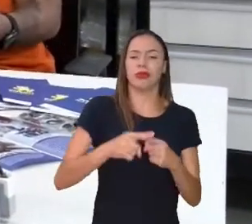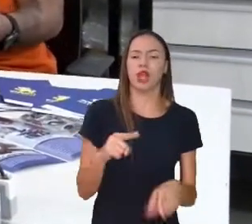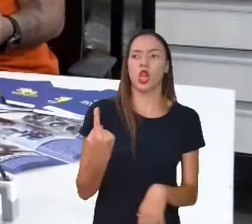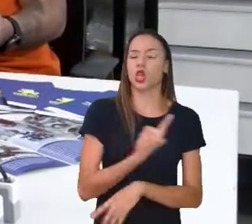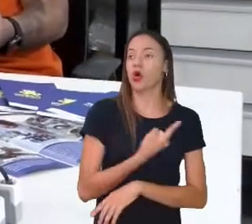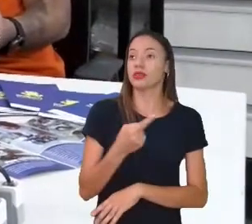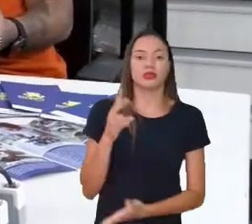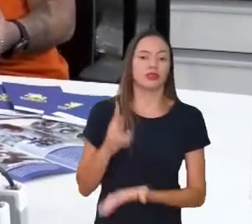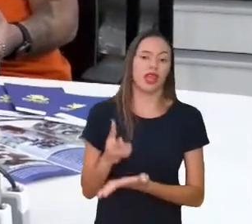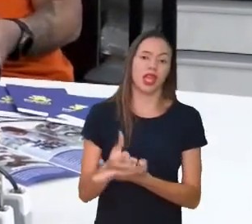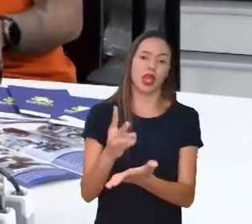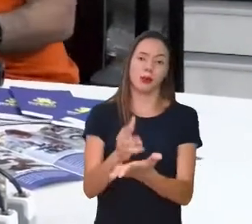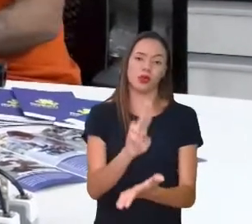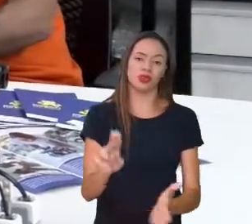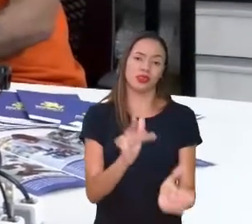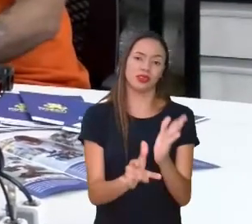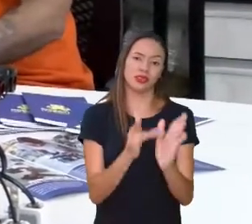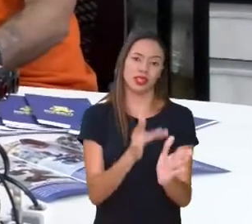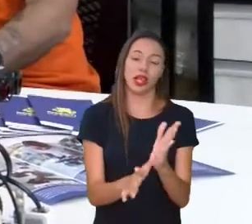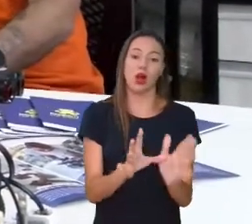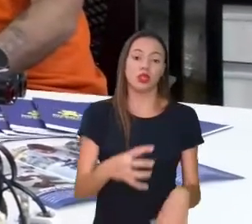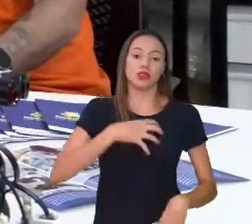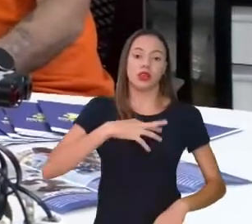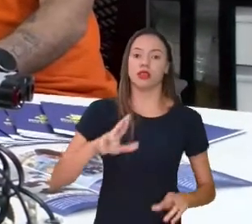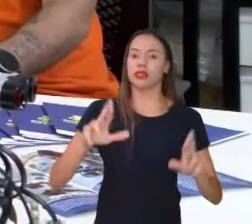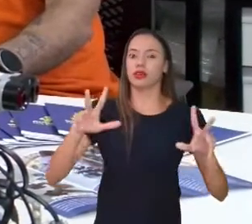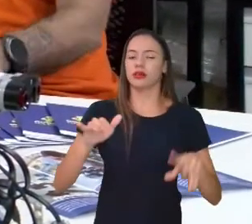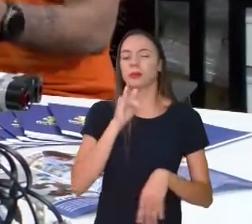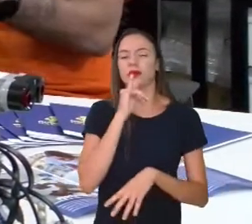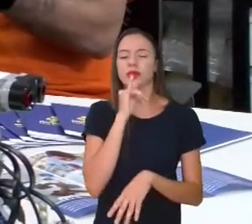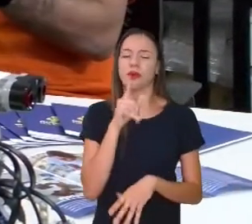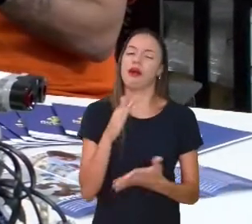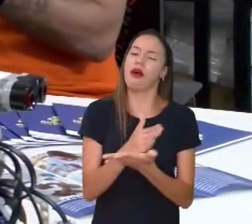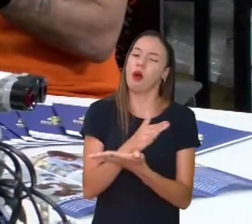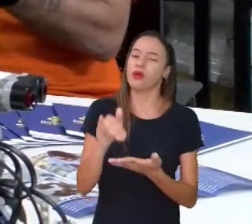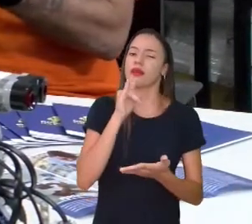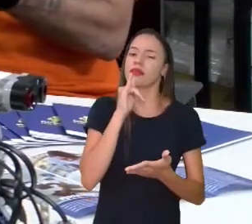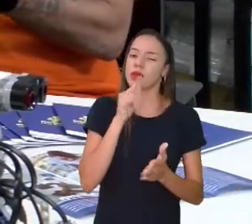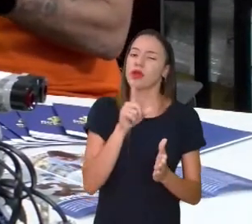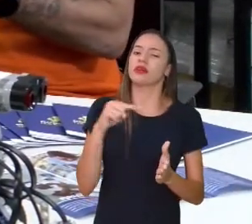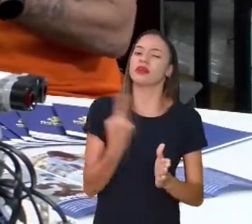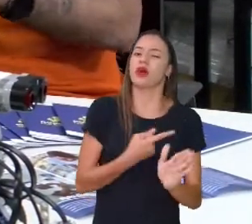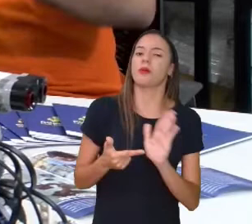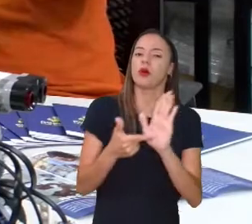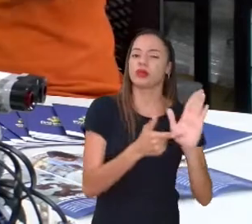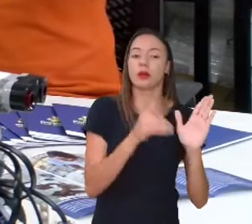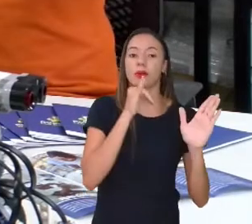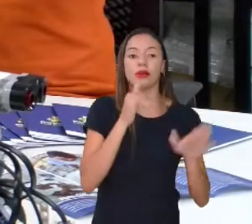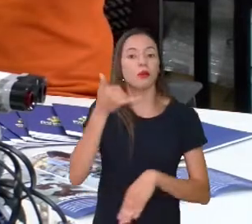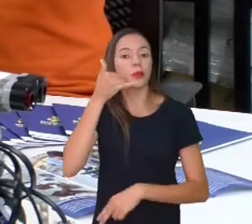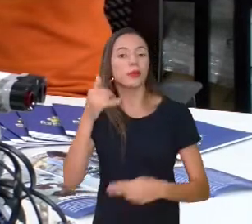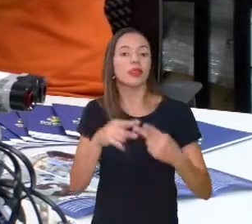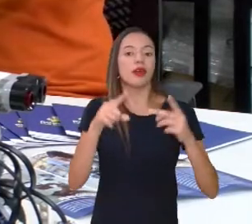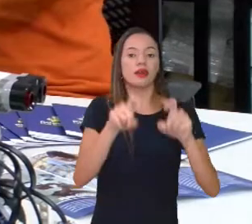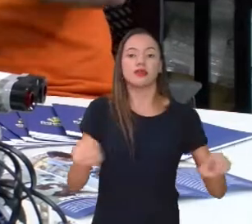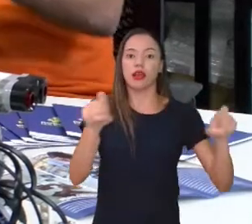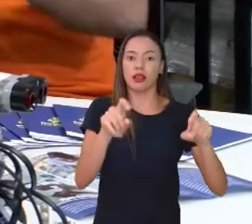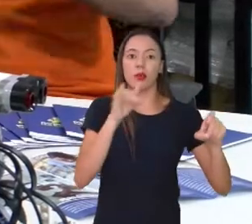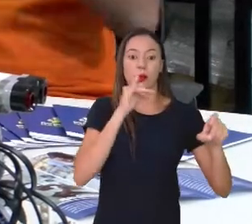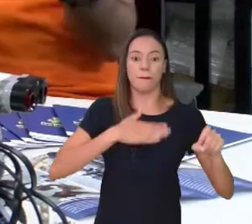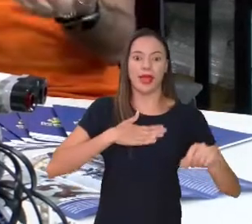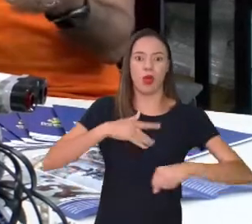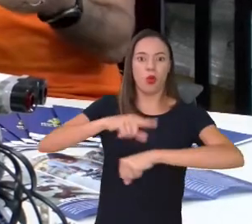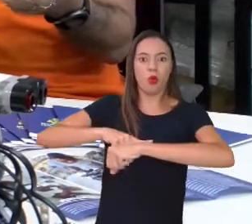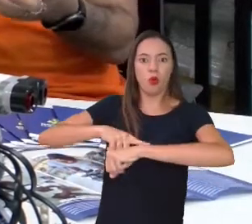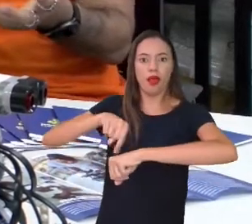diversas formas diferentes, não é isso? Ou seja, os exemplos que a gente trouxe, né? Só do computador, do celular, mas aqui, ó, esse meu relógio,